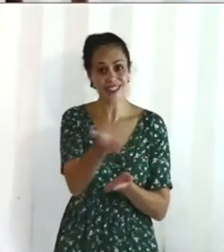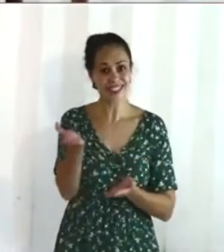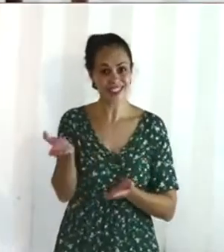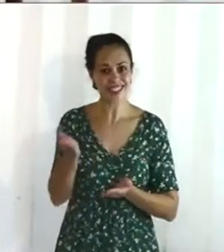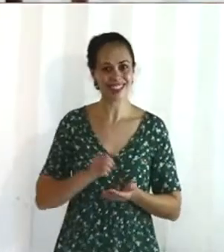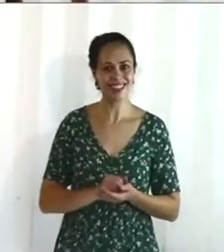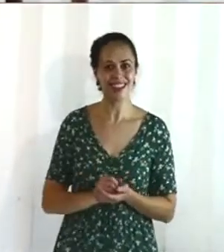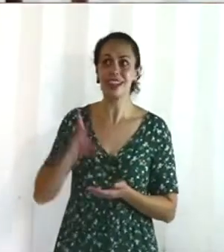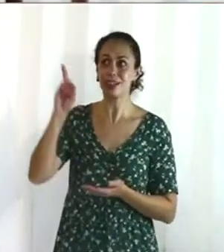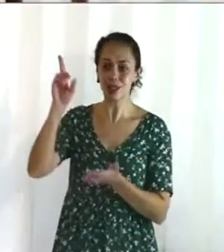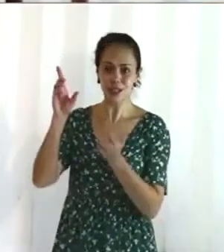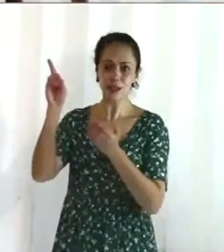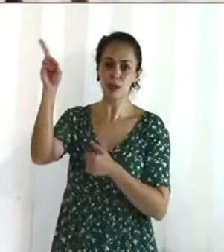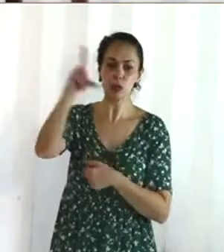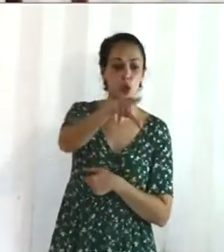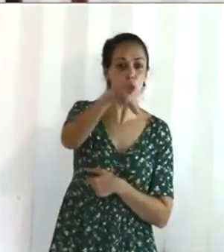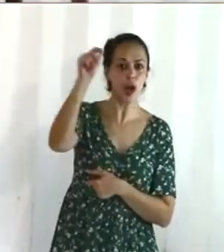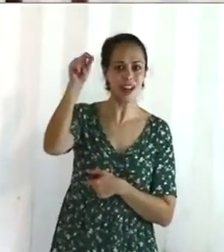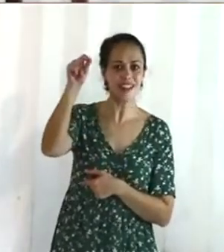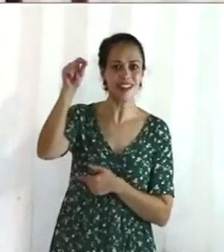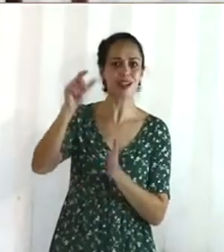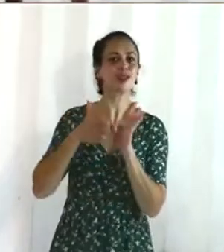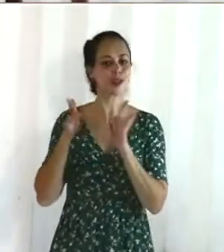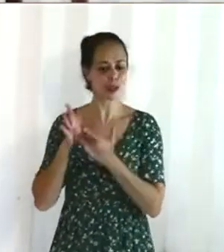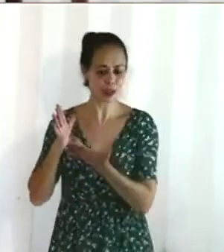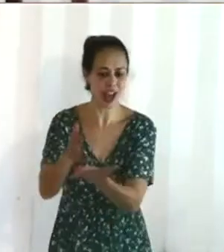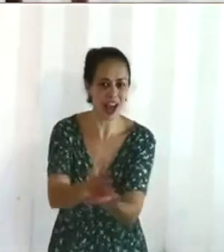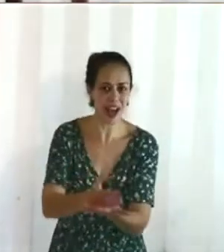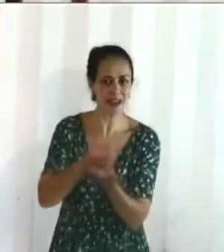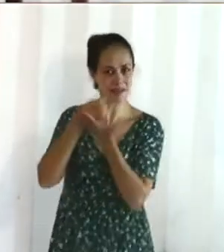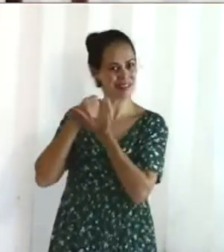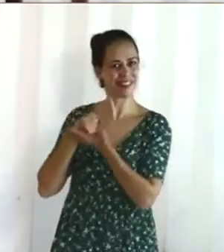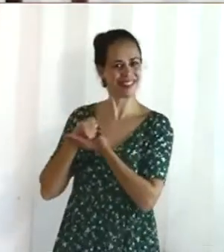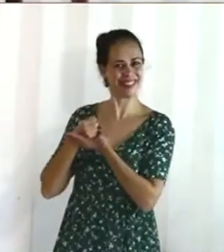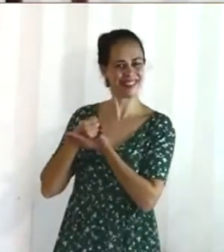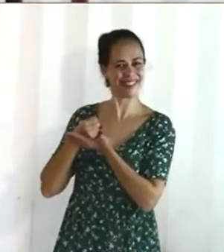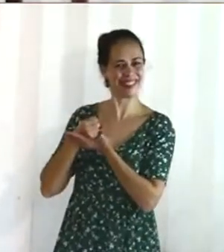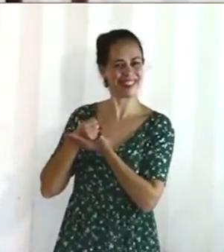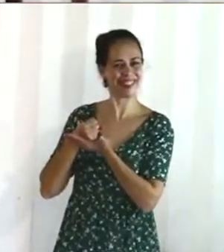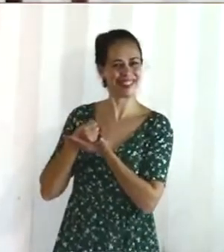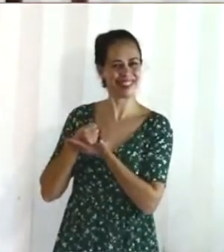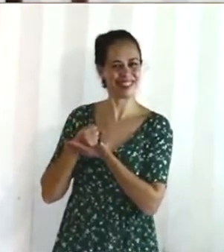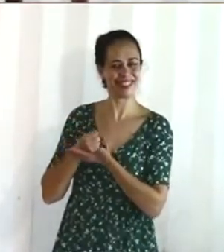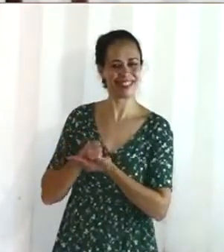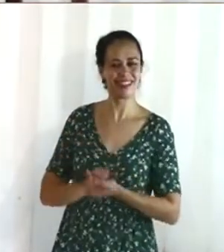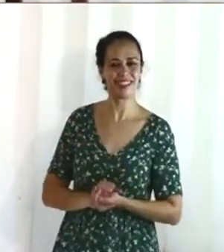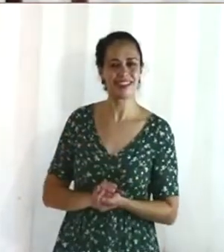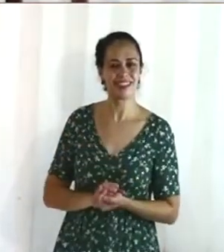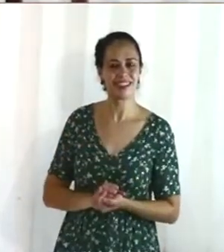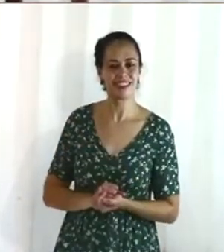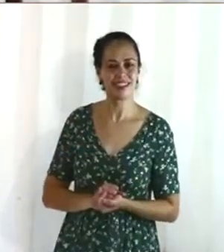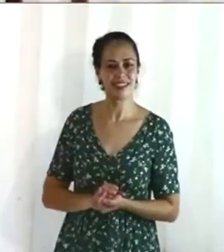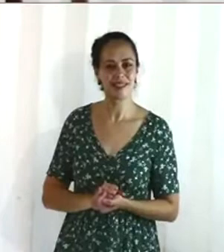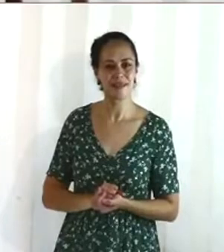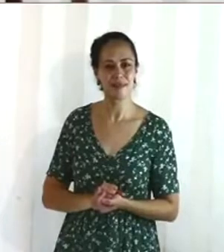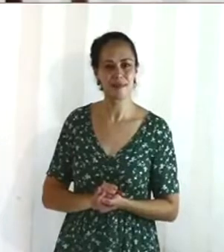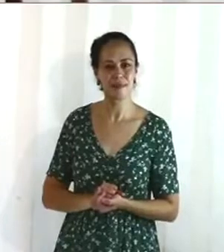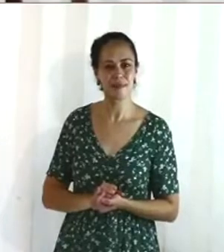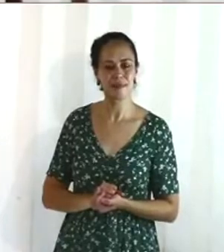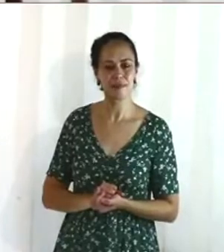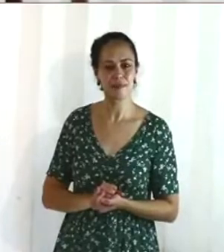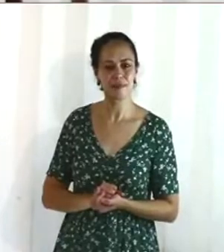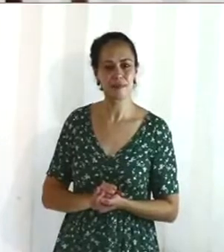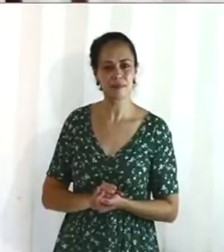A Escritura nos ensina que sem Cristo nós estávamos mortos nos nossos delitos e pecados. Sem Cristo nós não tínhamos vida. Sem Cristo